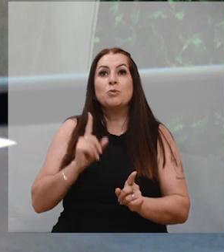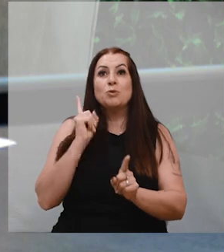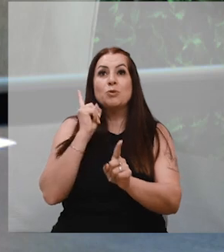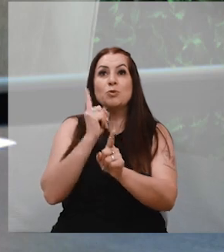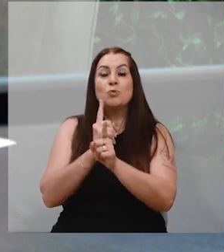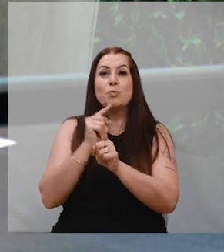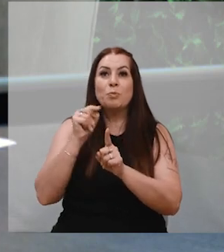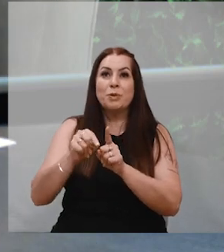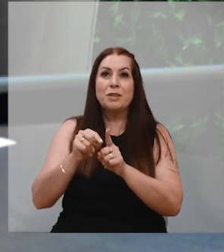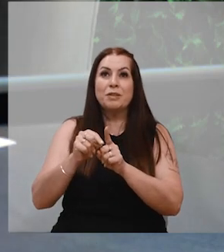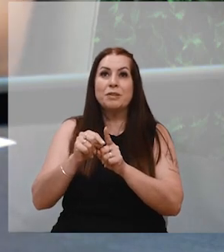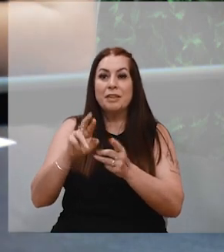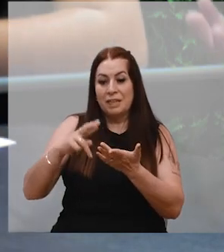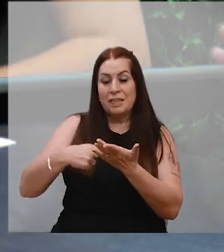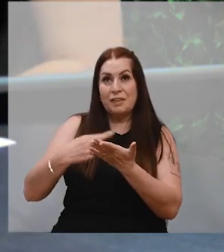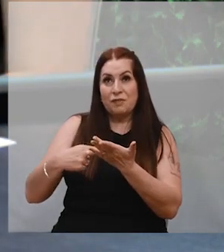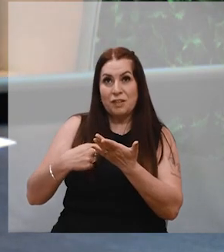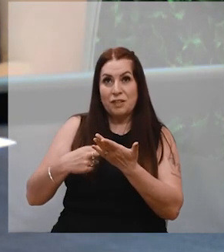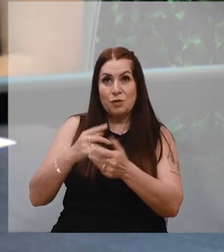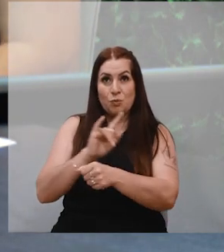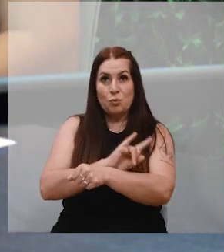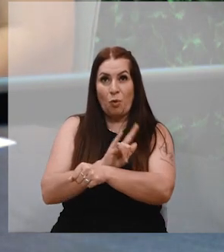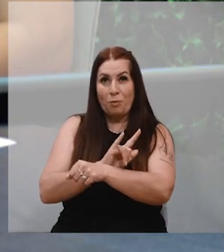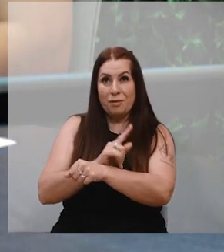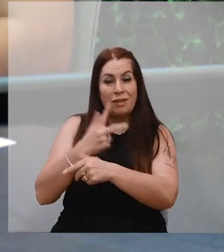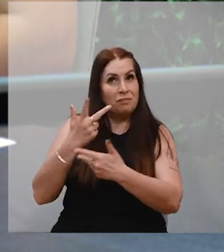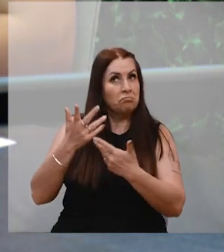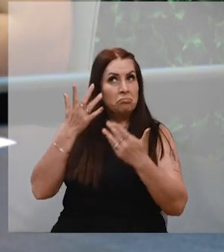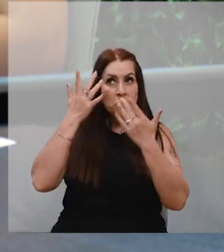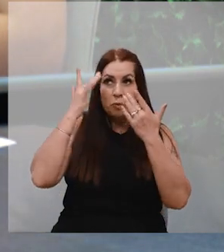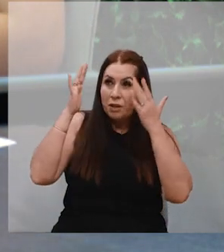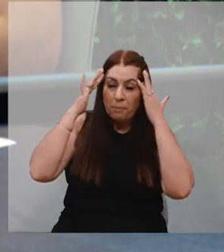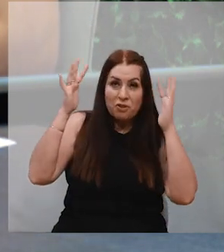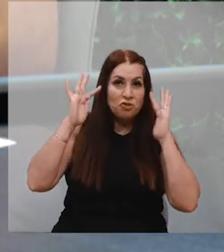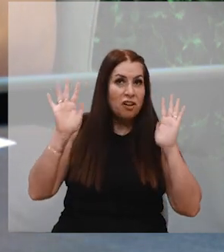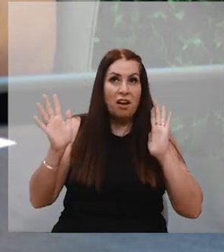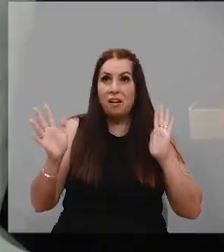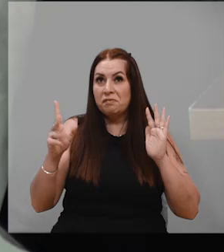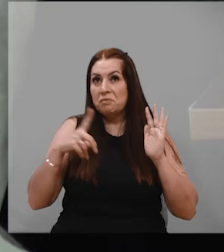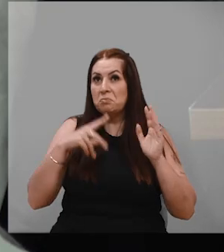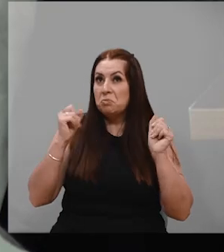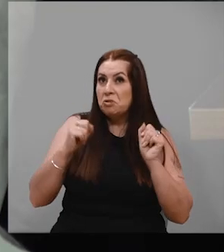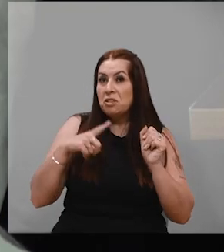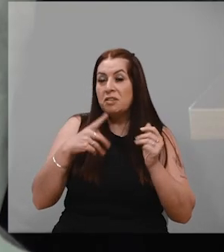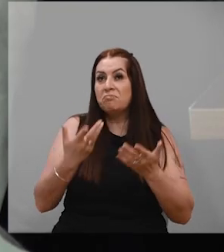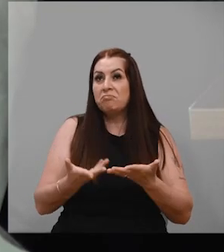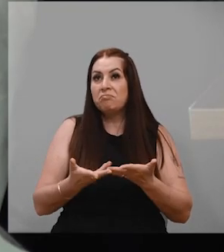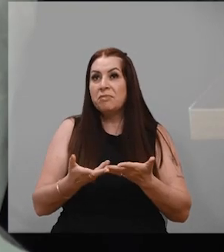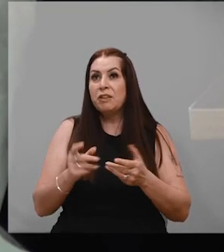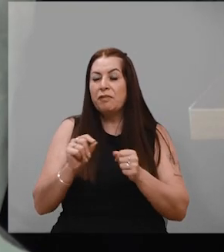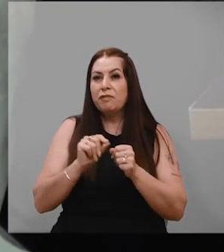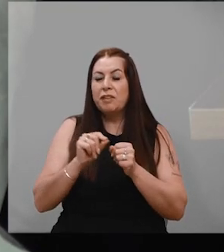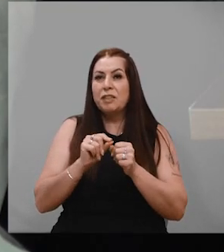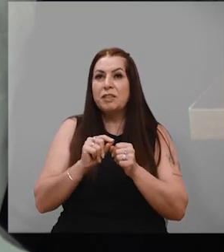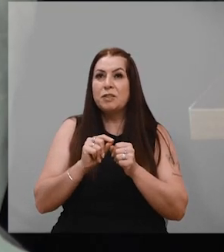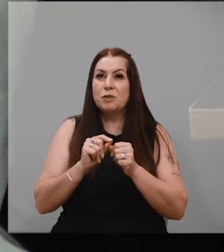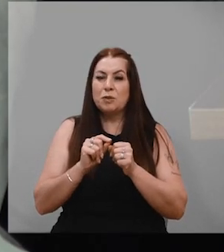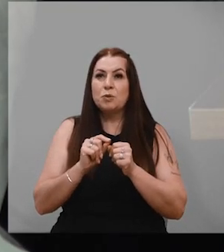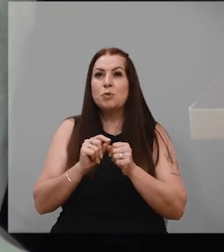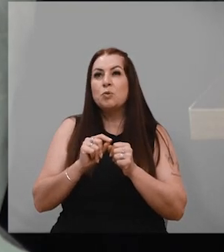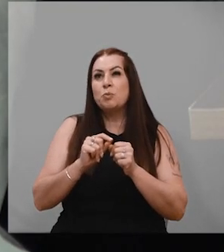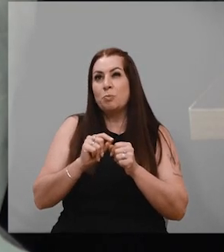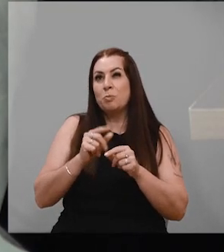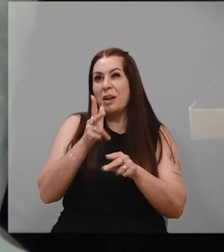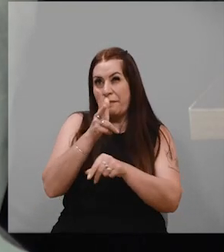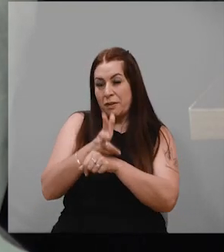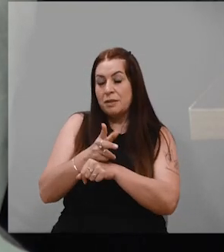da revista e do documentário coisas que a gente nem imaginava que a gente poderia ter. Eu fiz uma matéria super especial também, que a gente já pode falar,